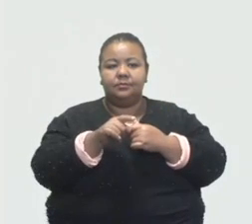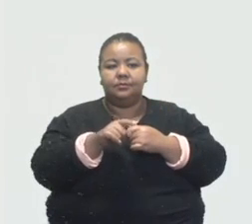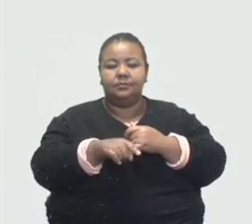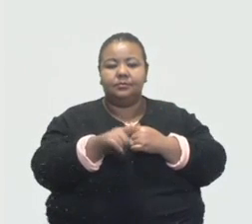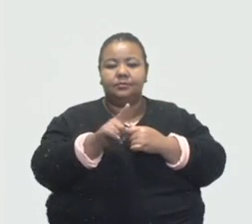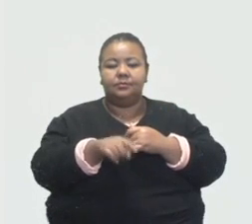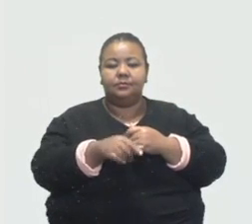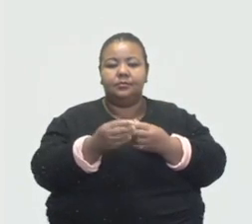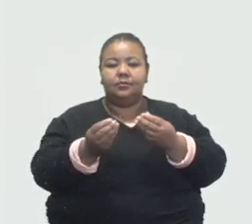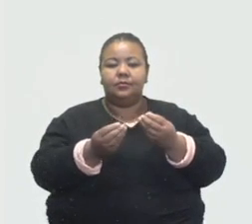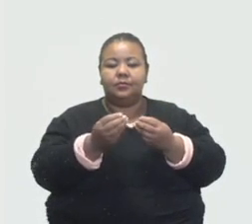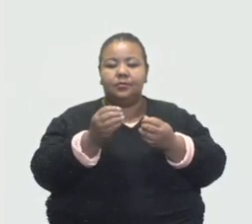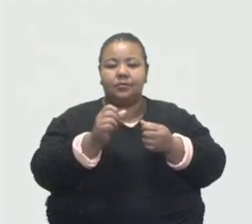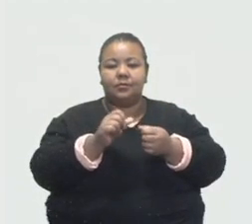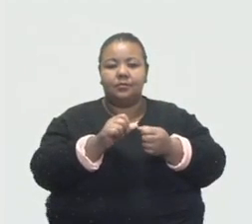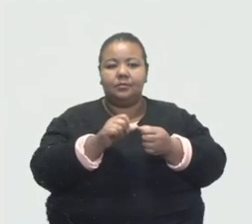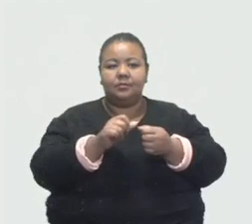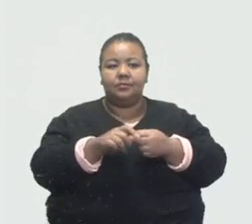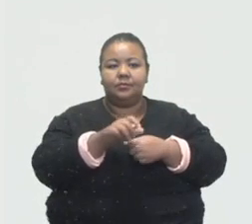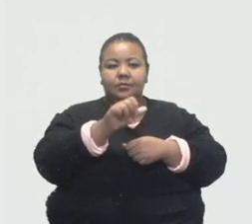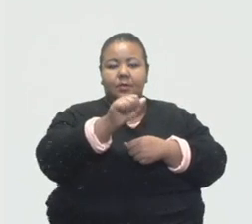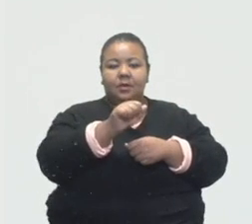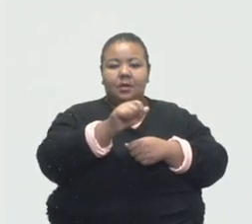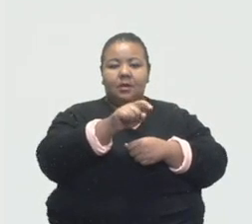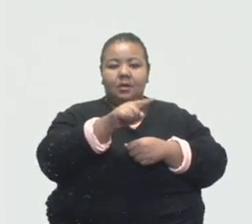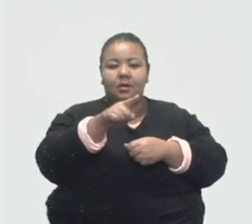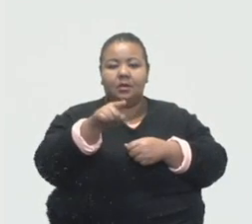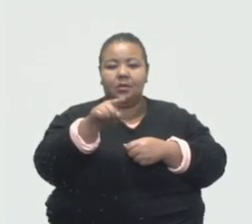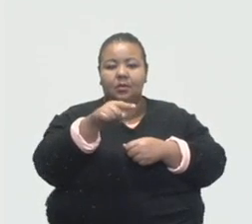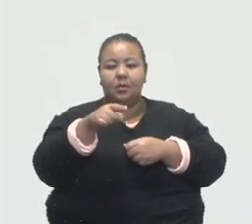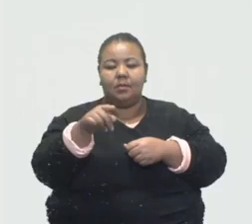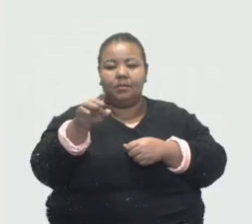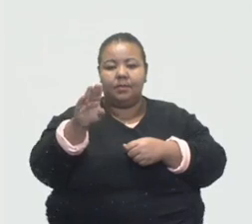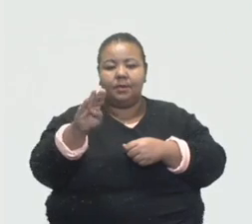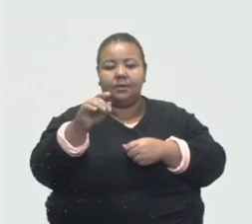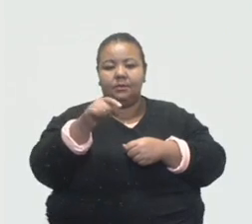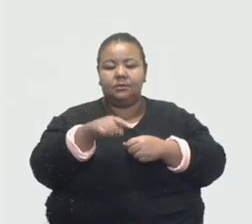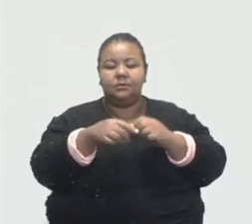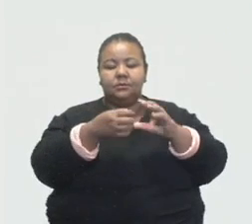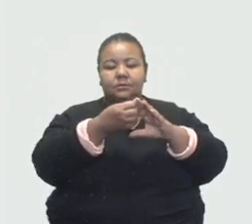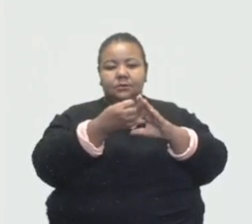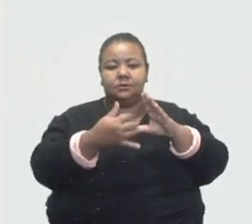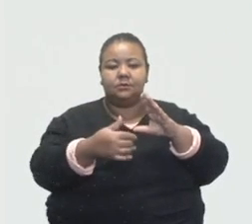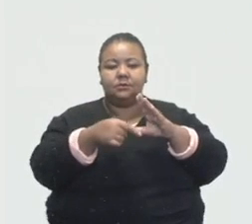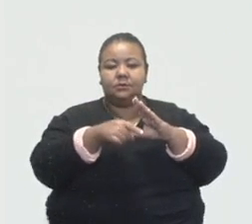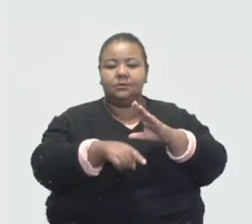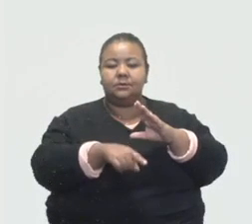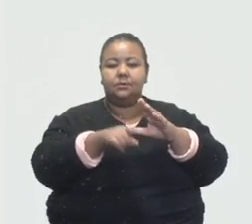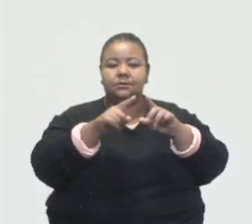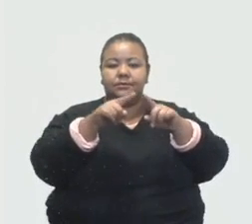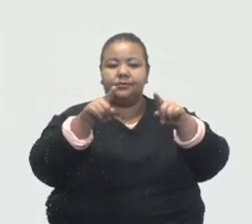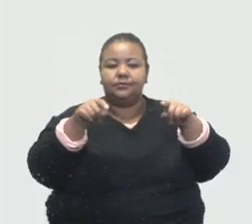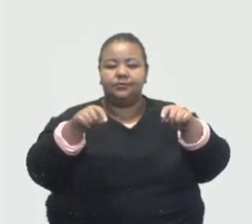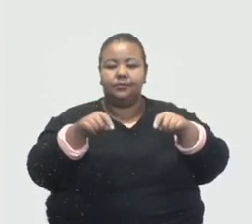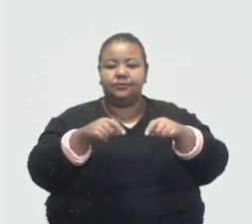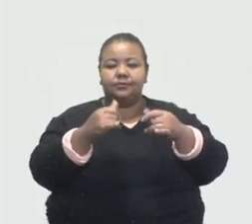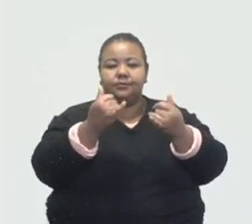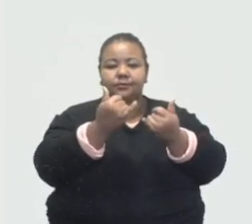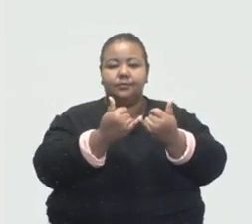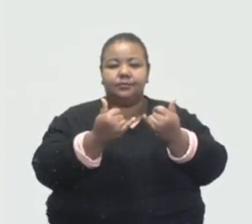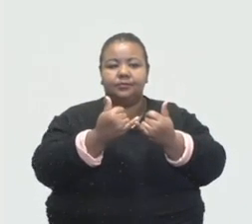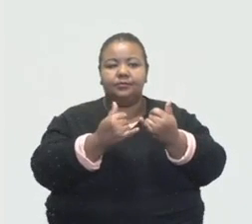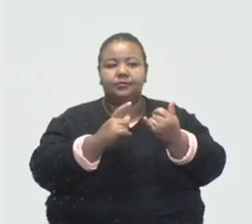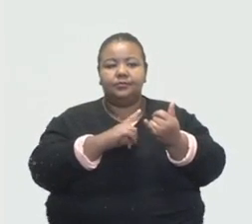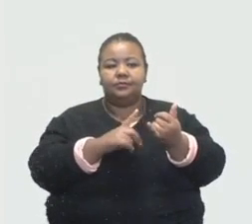é denotada da seguinte forma, que A é semelhante a B, e uma característica também das matrizes semelhantes é que elas possuem